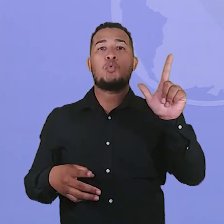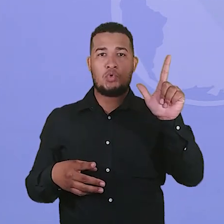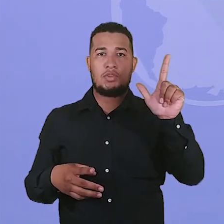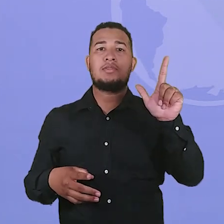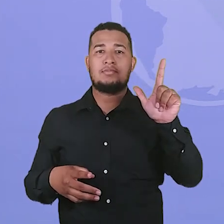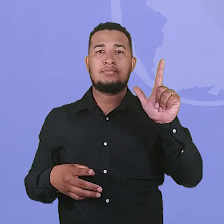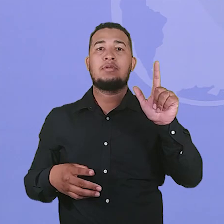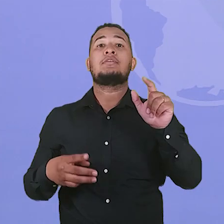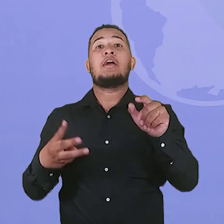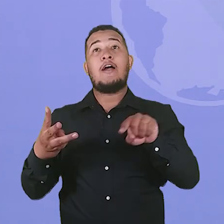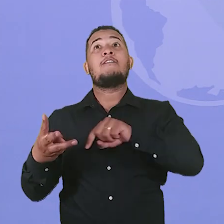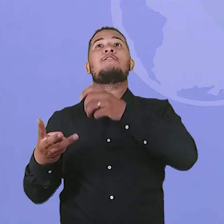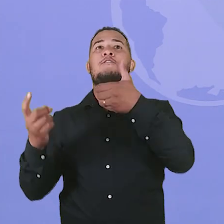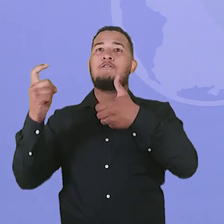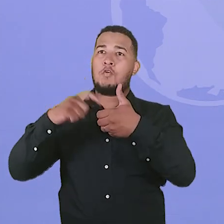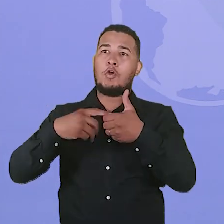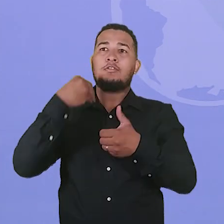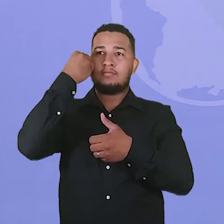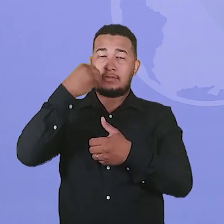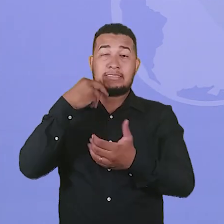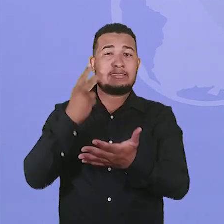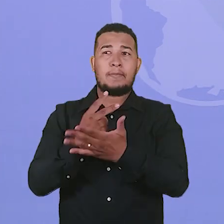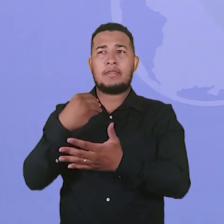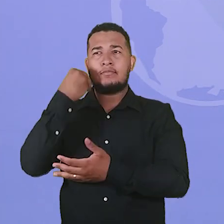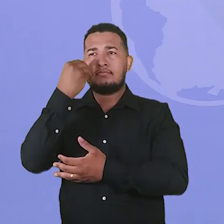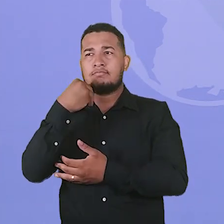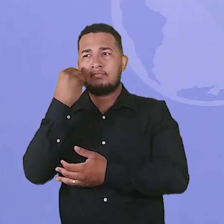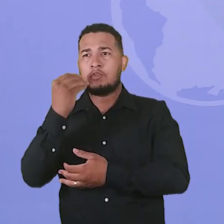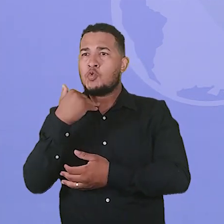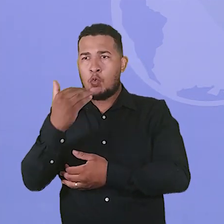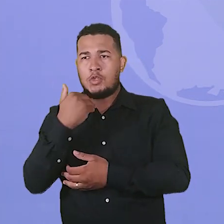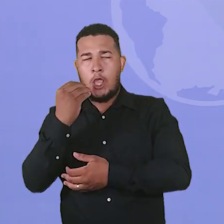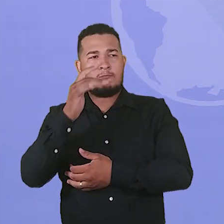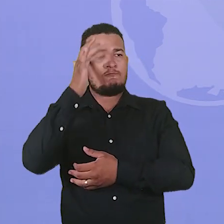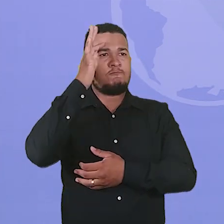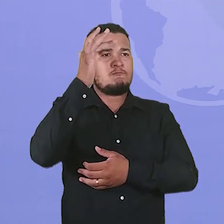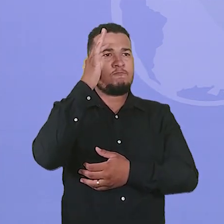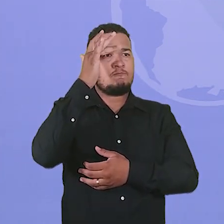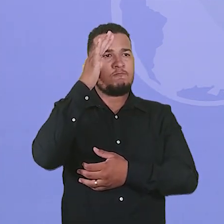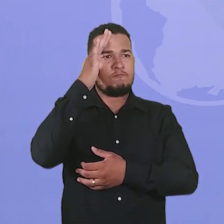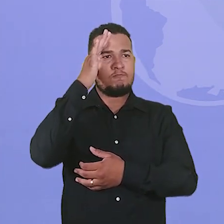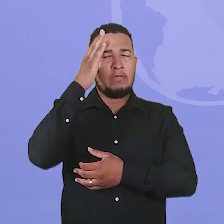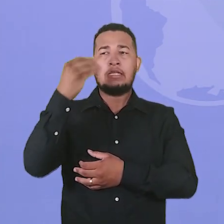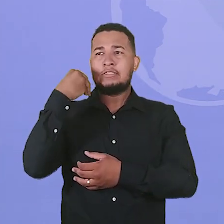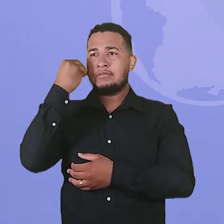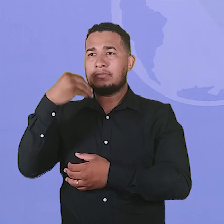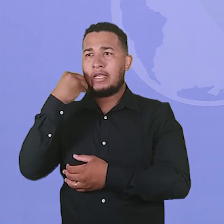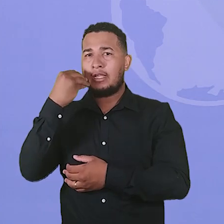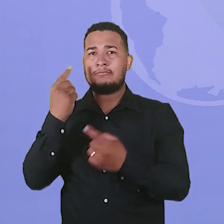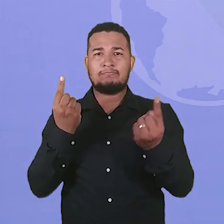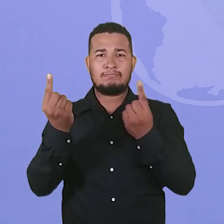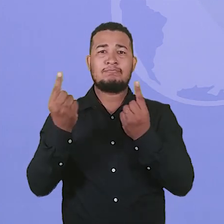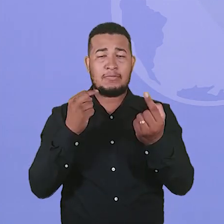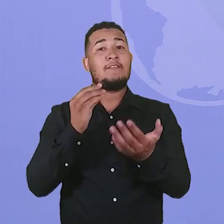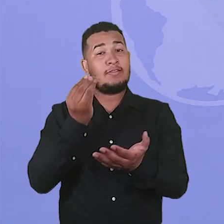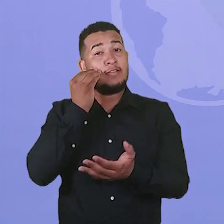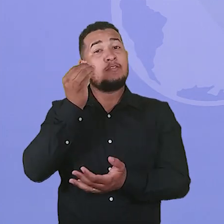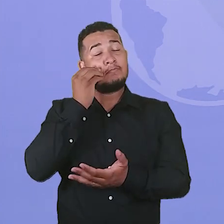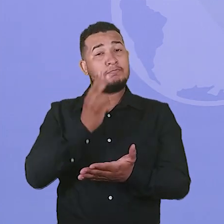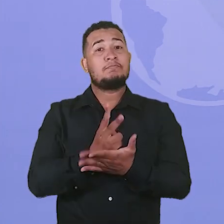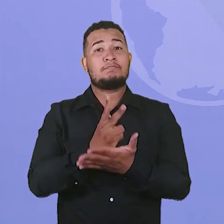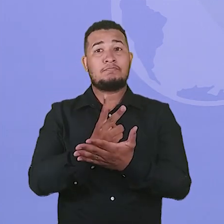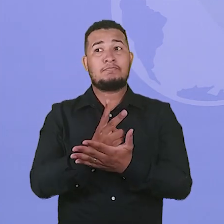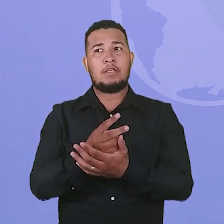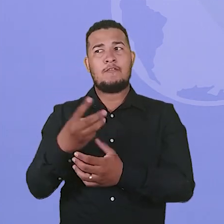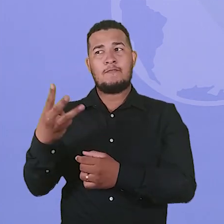hipótese, né? E depois volta de novo para a experiência para tentar comprovar essa segunda hipótese. E por aí vai. Então,